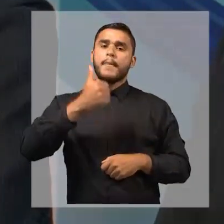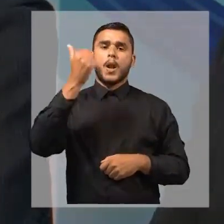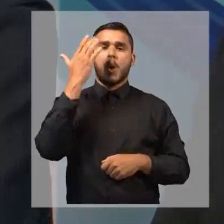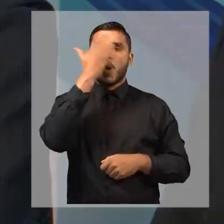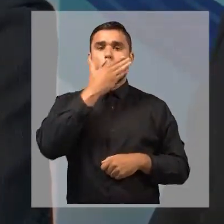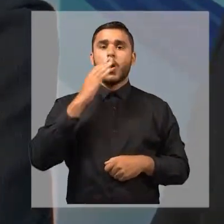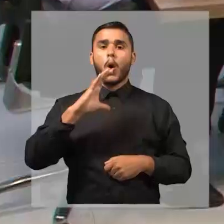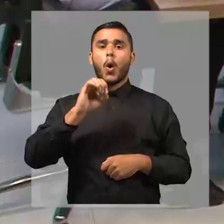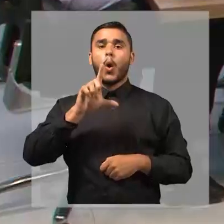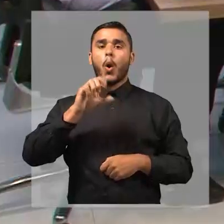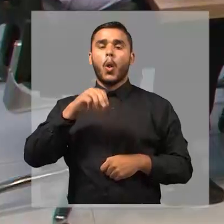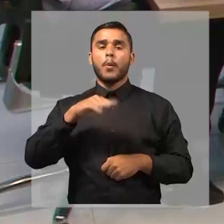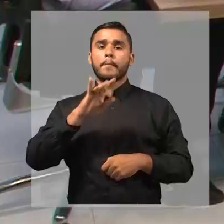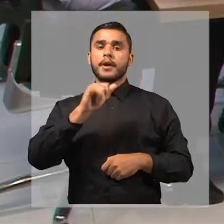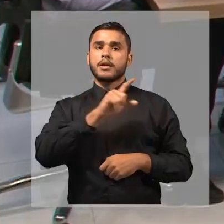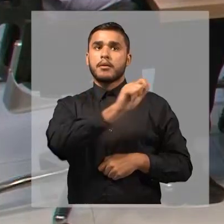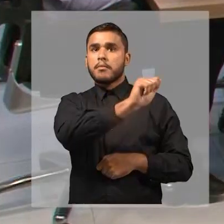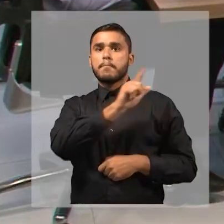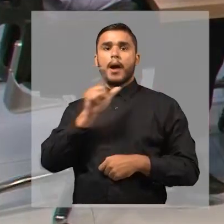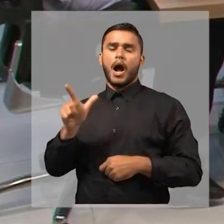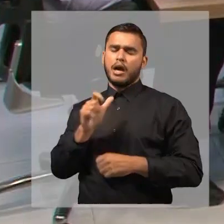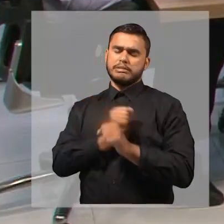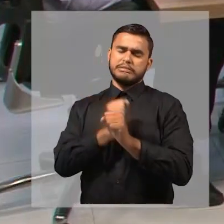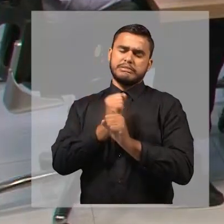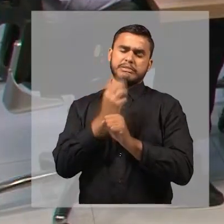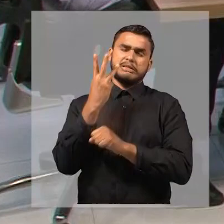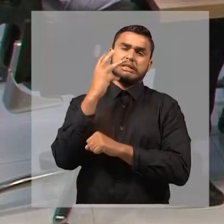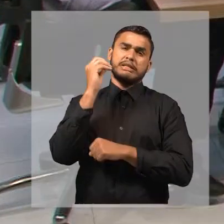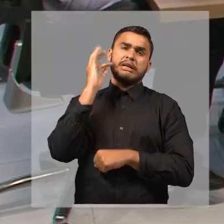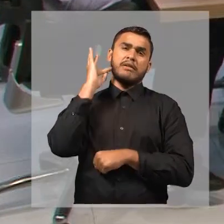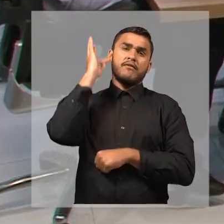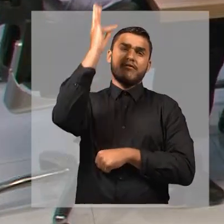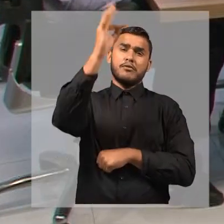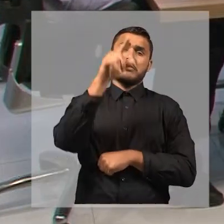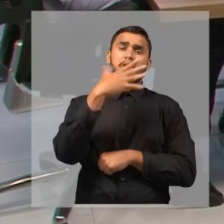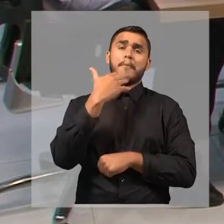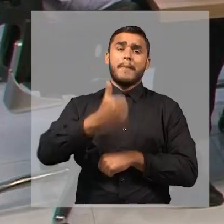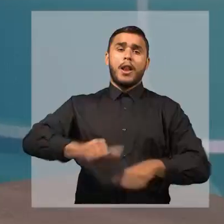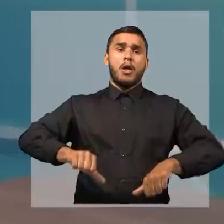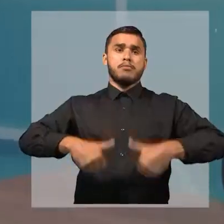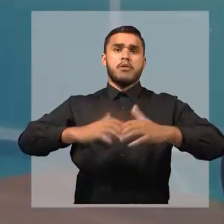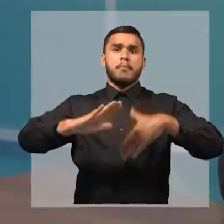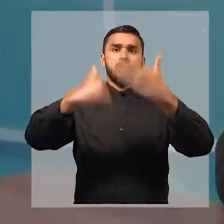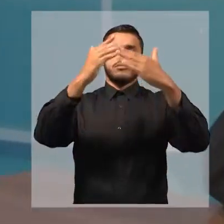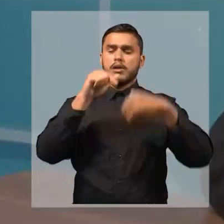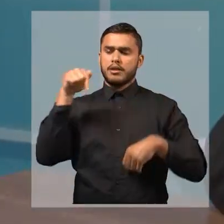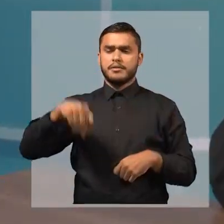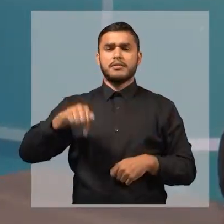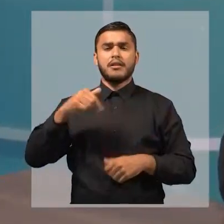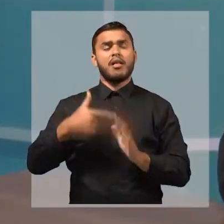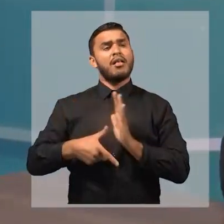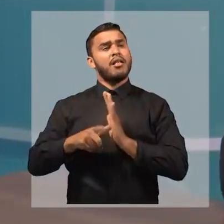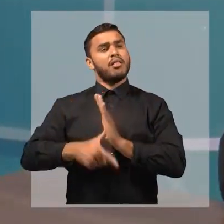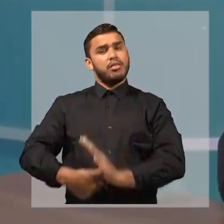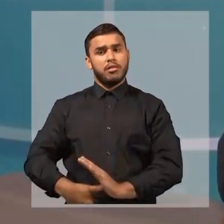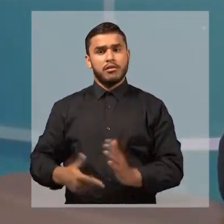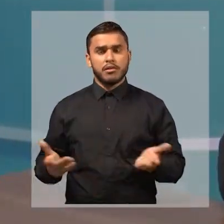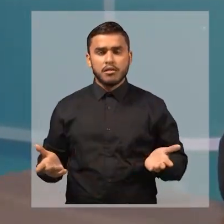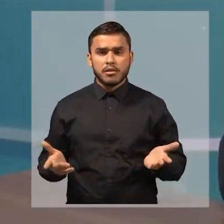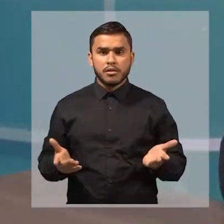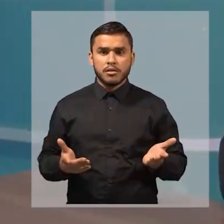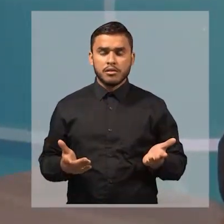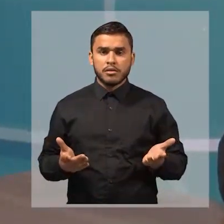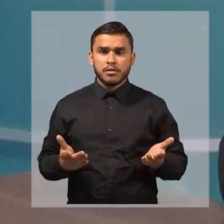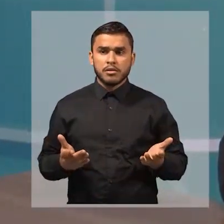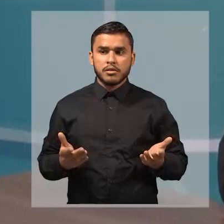Sabe, são essas coisas. O ministro das Relações Exteriores acompanha o presidente dos Estados Unidos e o